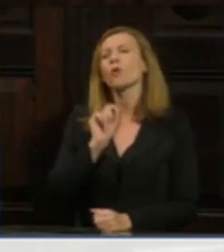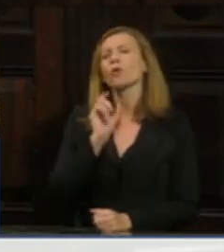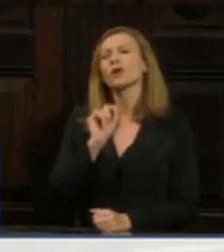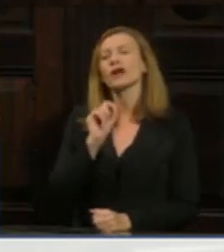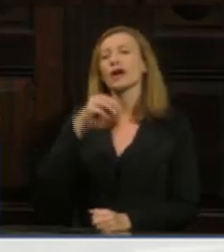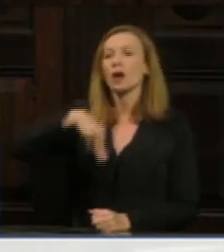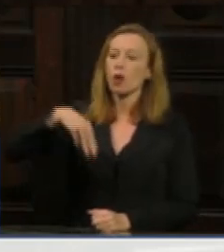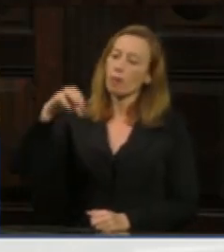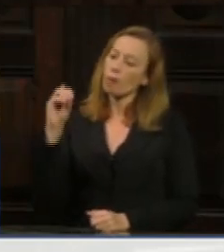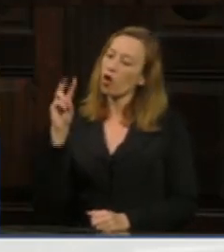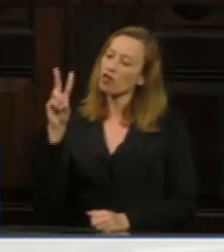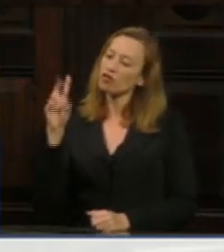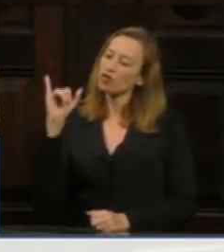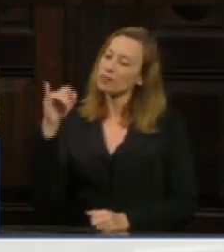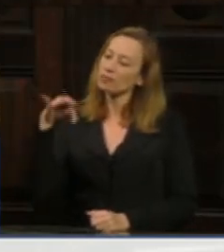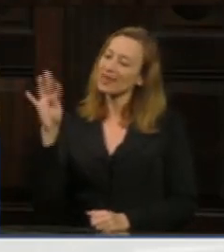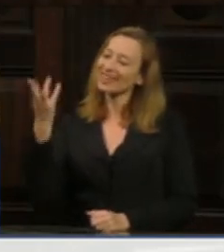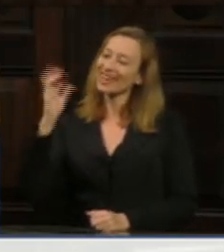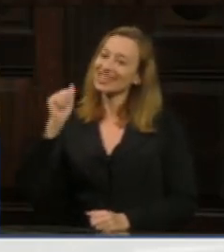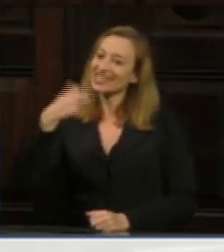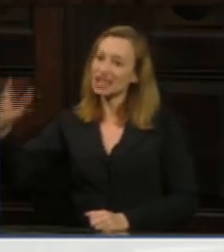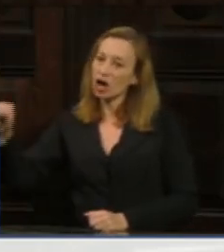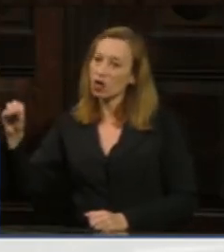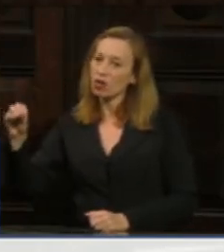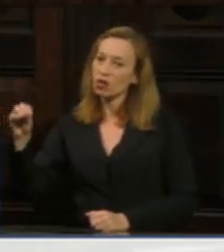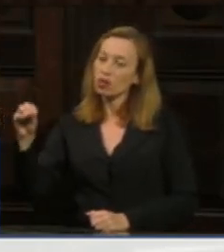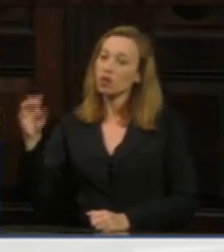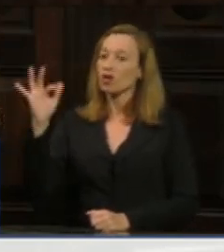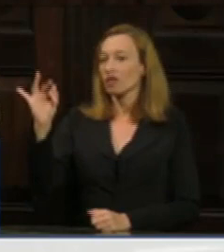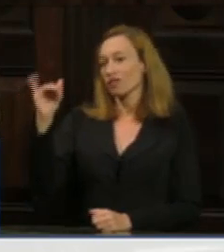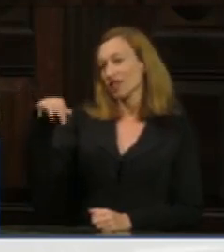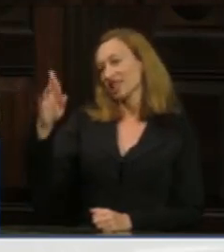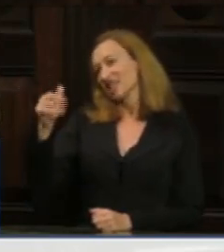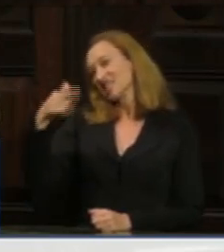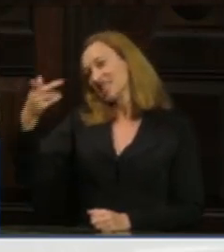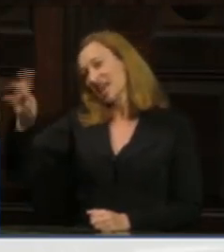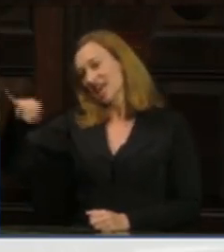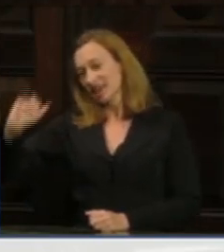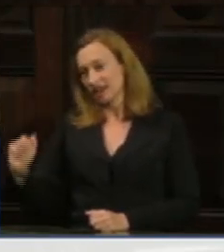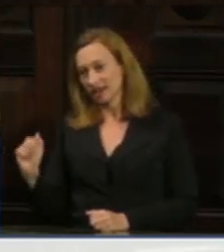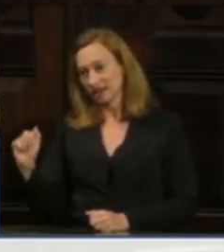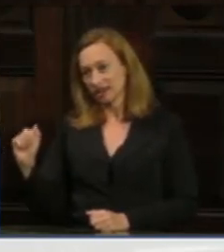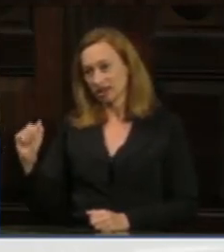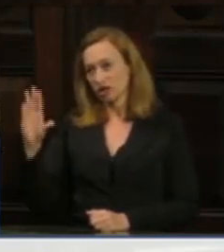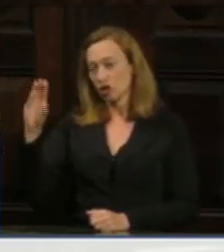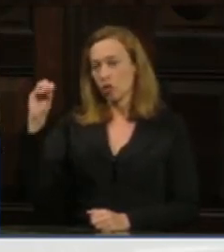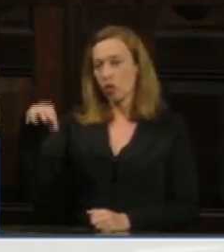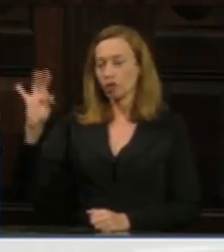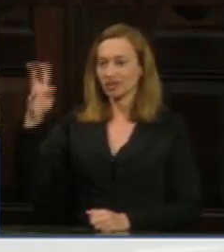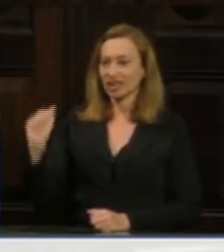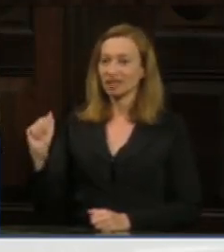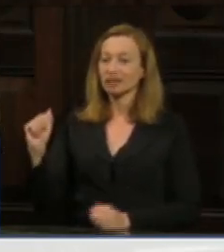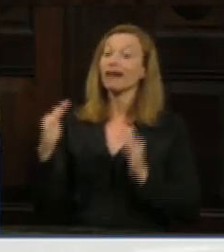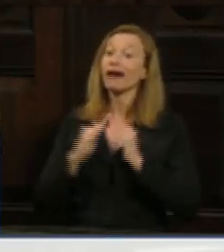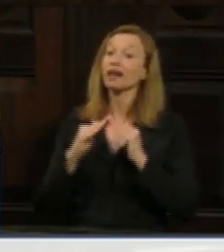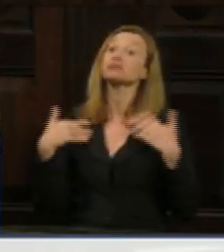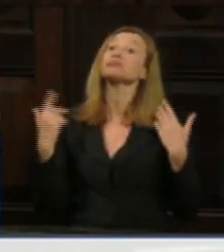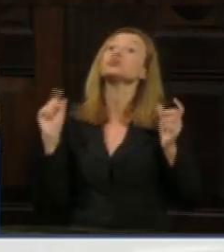Próximo orador inscrito, deputado Valdec Carneiro. Vossa Excelência dispõe dos 10 minutos regimentais.